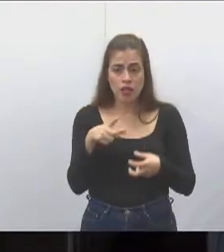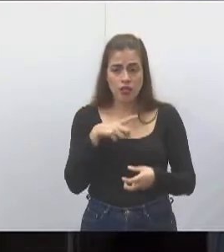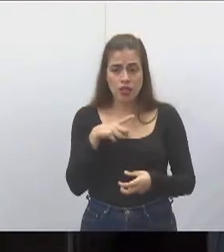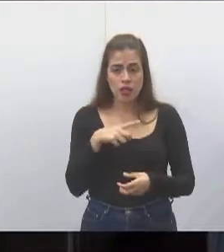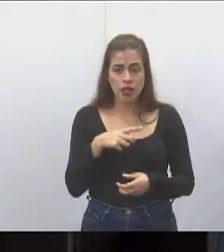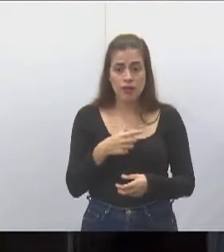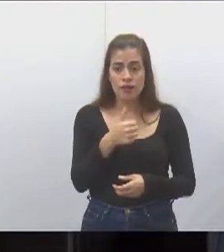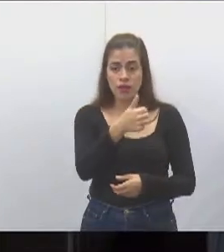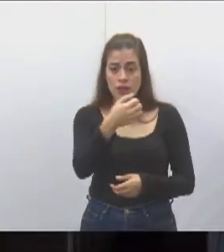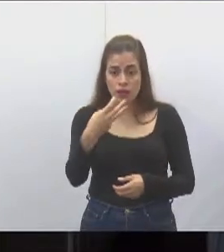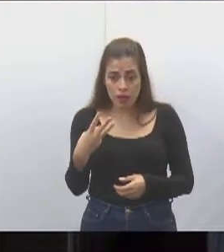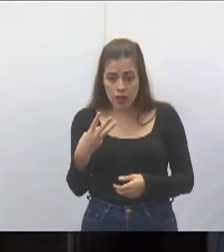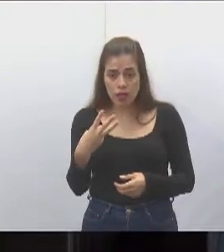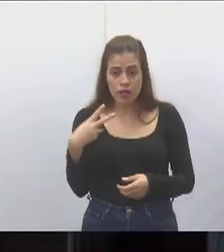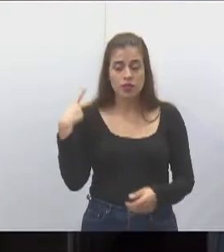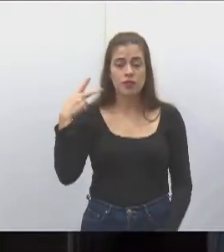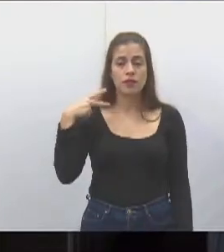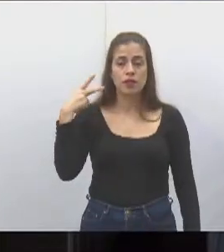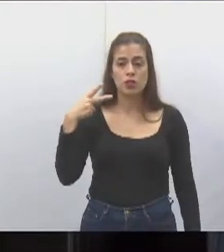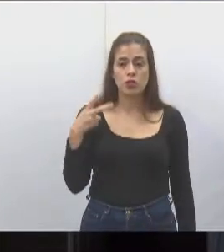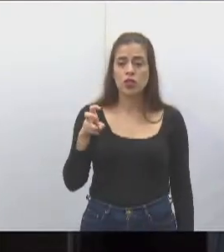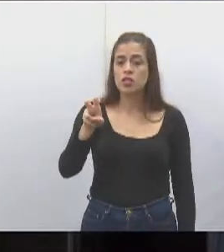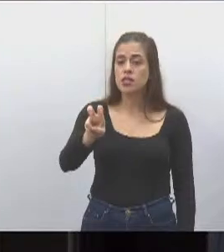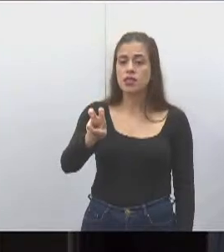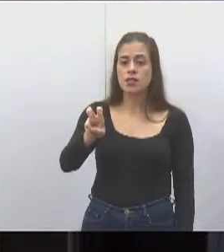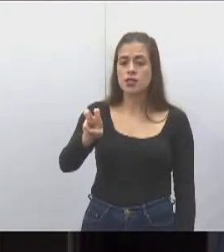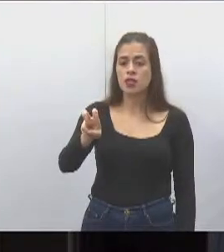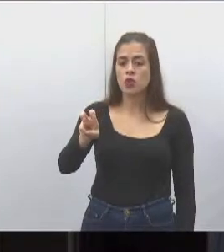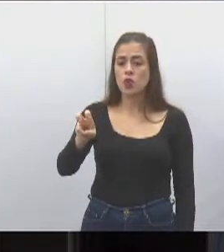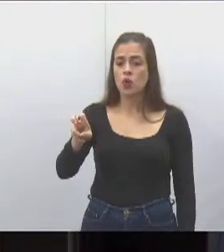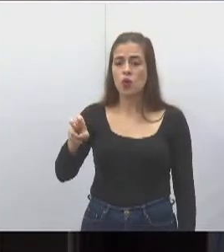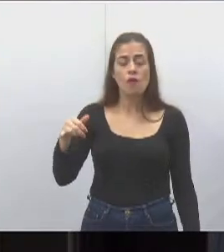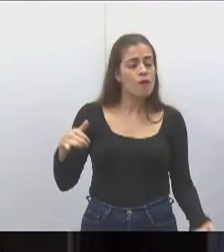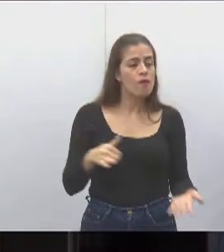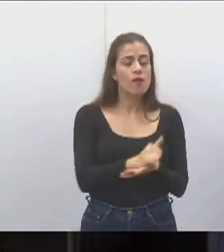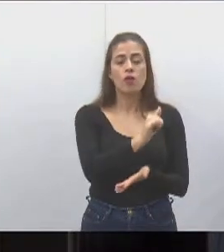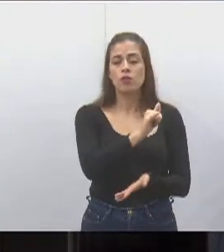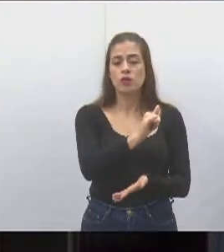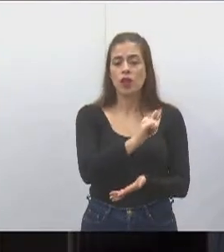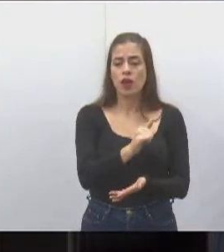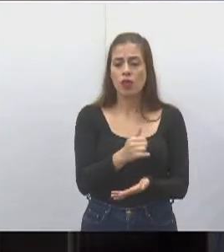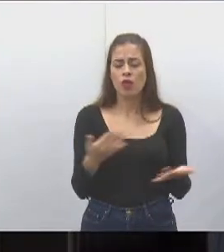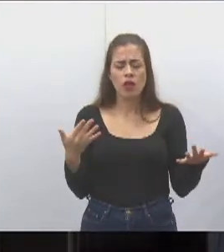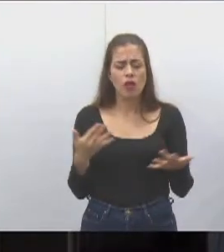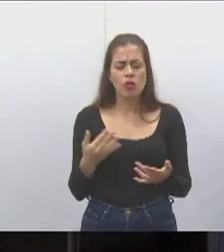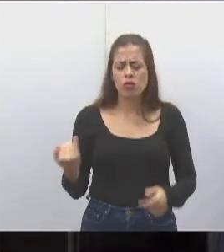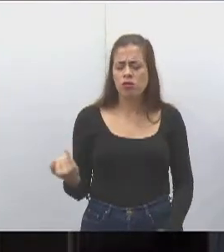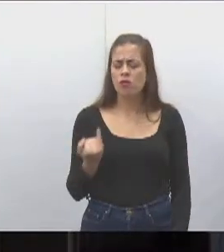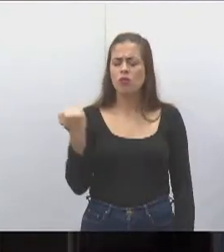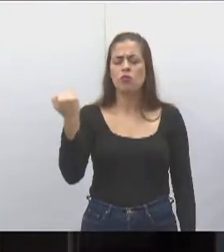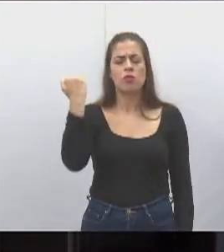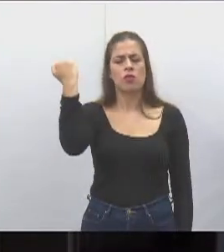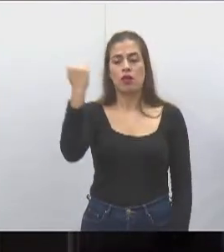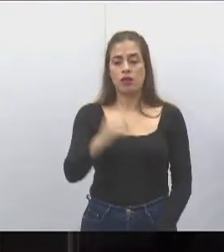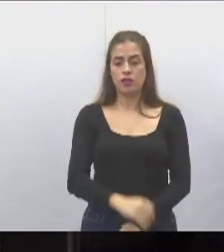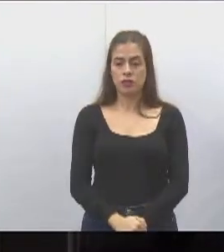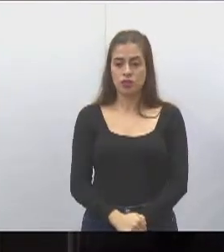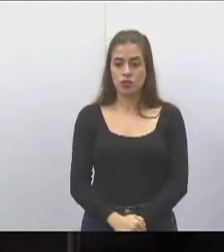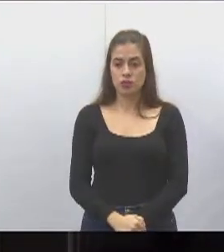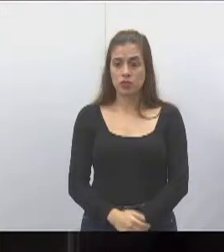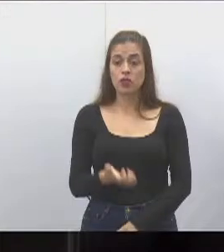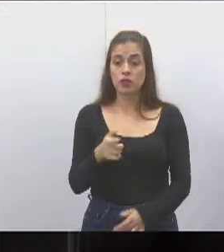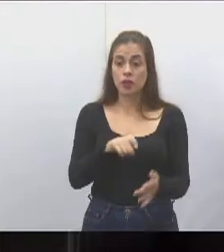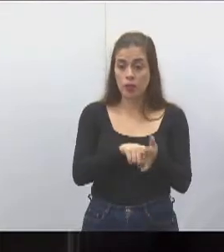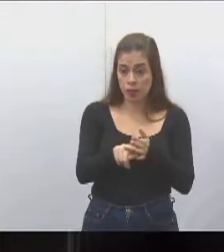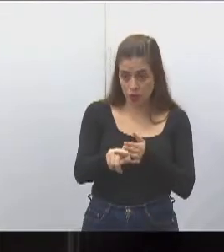por 13 vereadores e 5 deles não estão presentes num momento tão importante. Eu quero fazer a